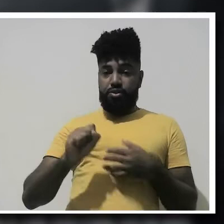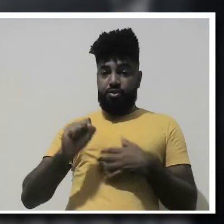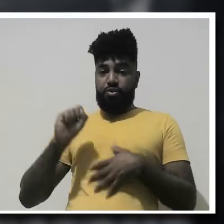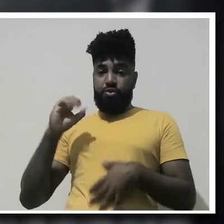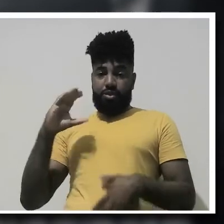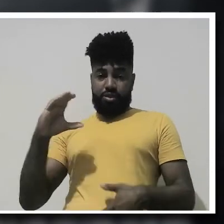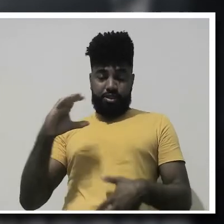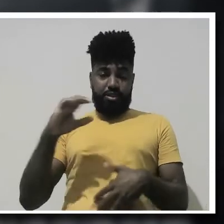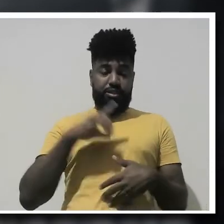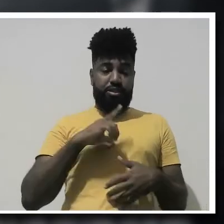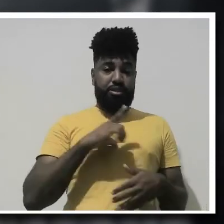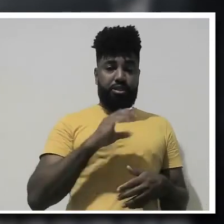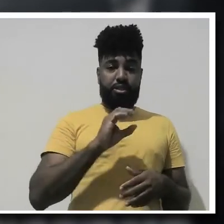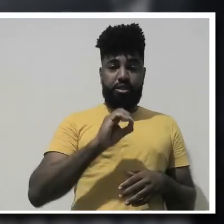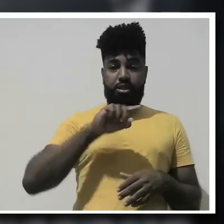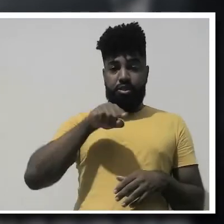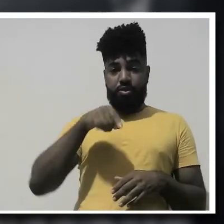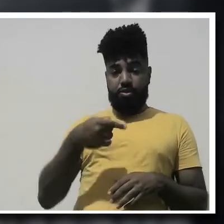usou, e ela é de